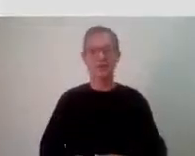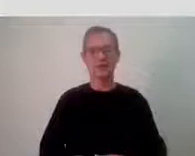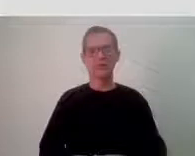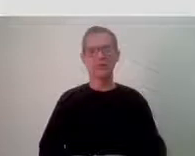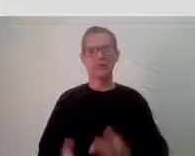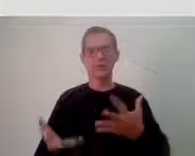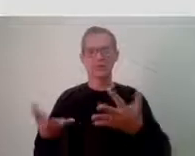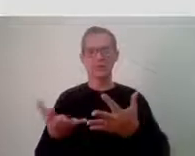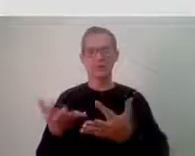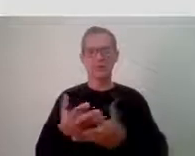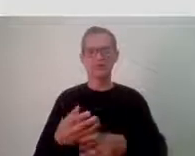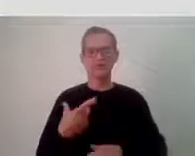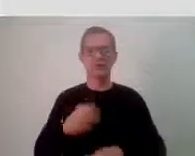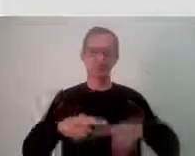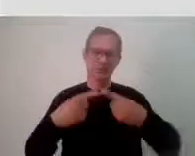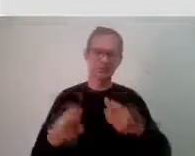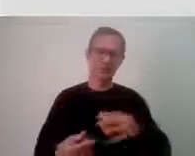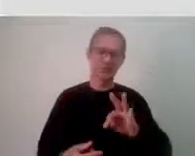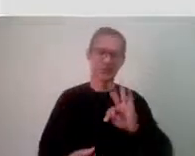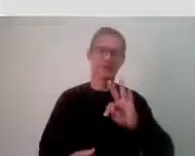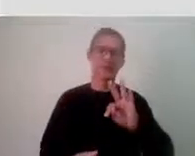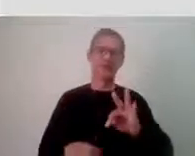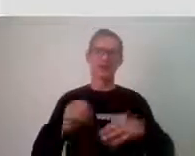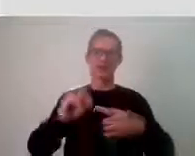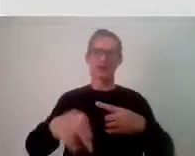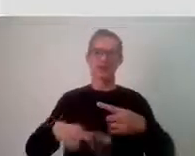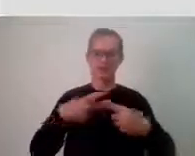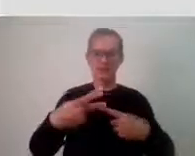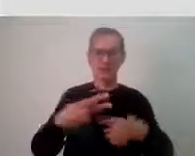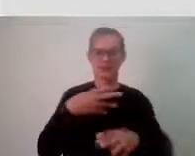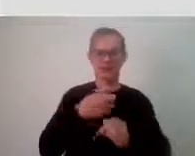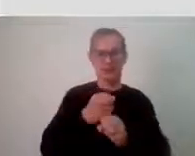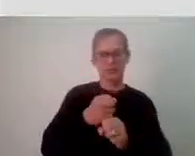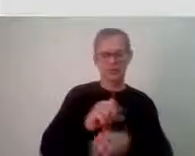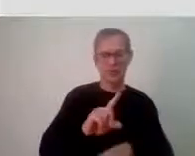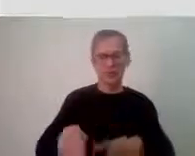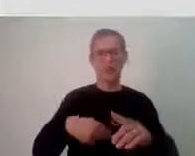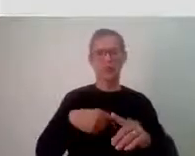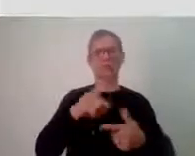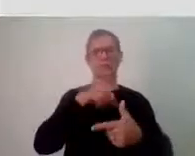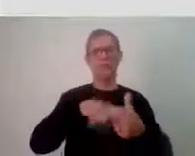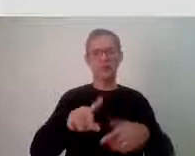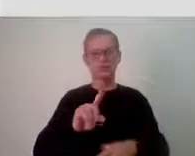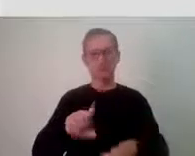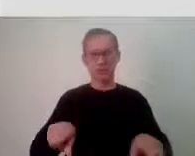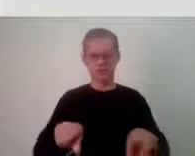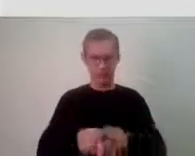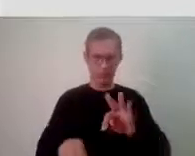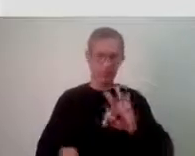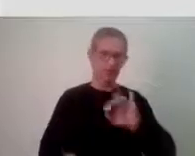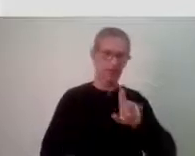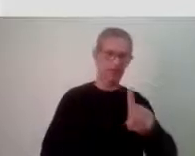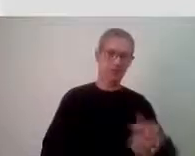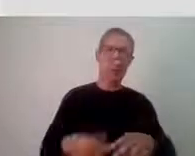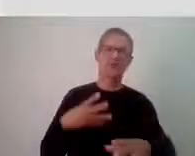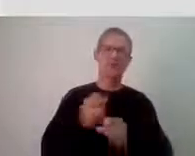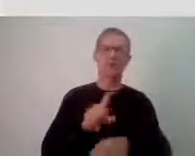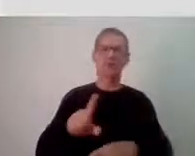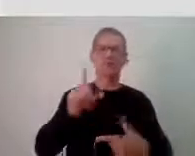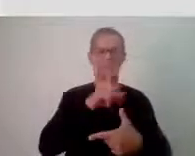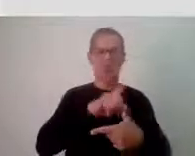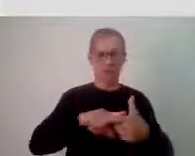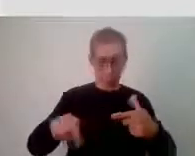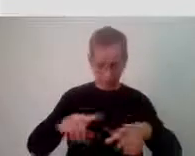velocidade. Integral de t² soma 1 no expoente e divide pelo expoente. Integral de t, aqui é 1, soma 1 e